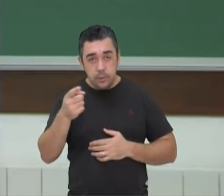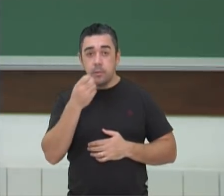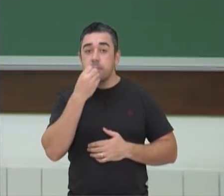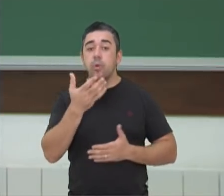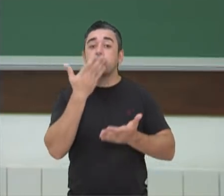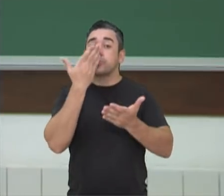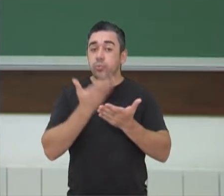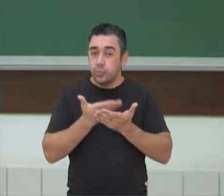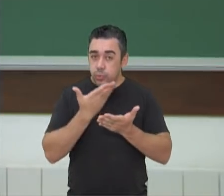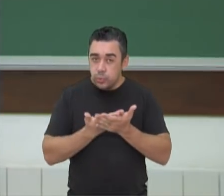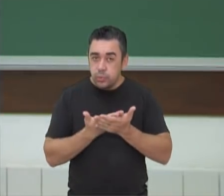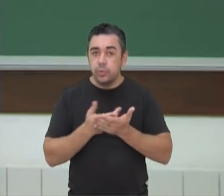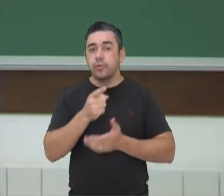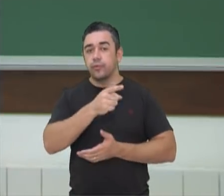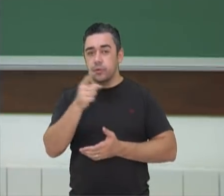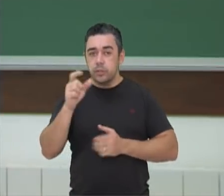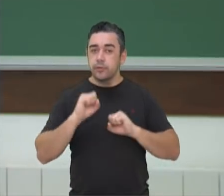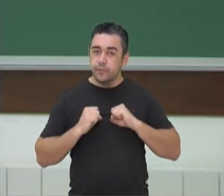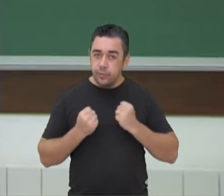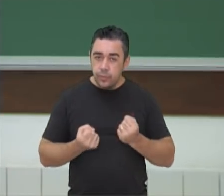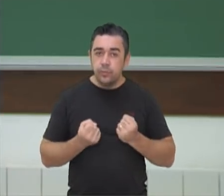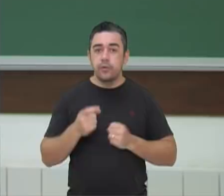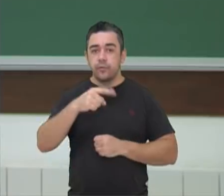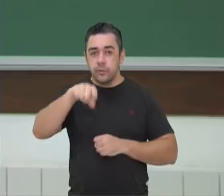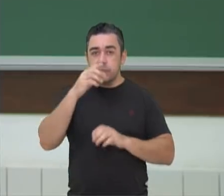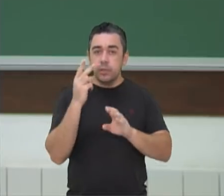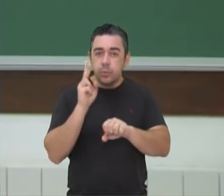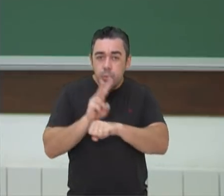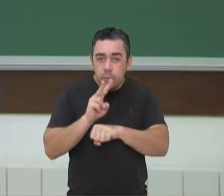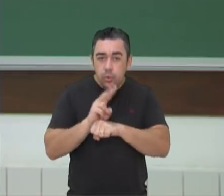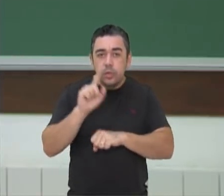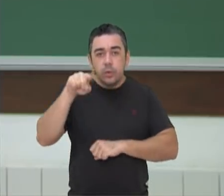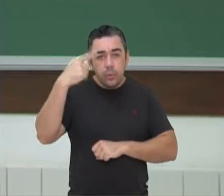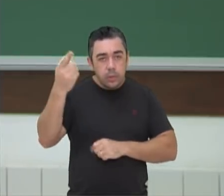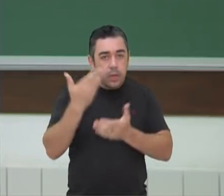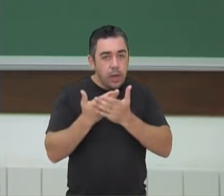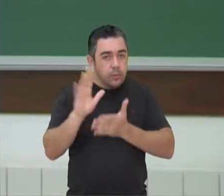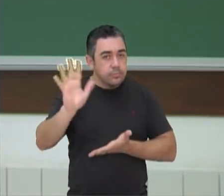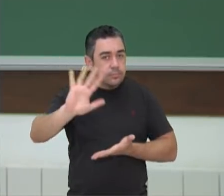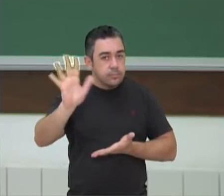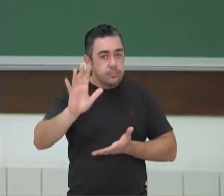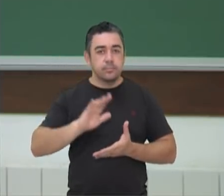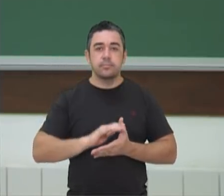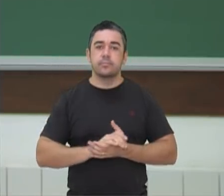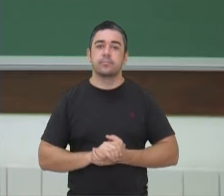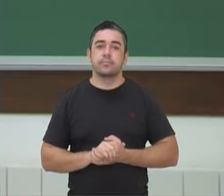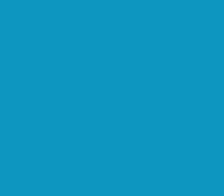estudo, que vocês se cuidem e a gente se encontra na próxima aula. Tchau, tchau!